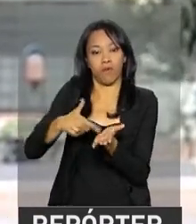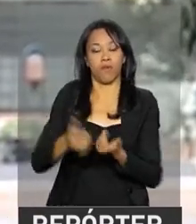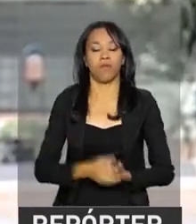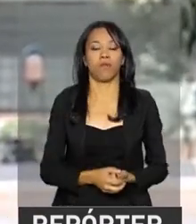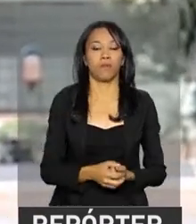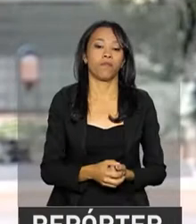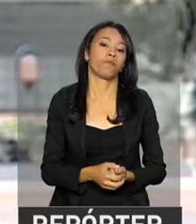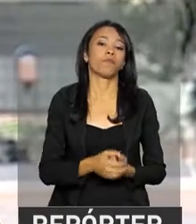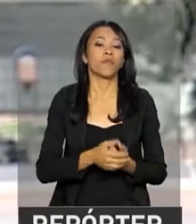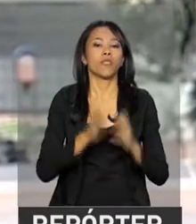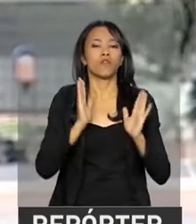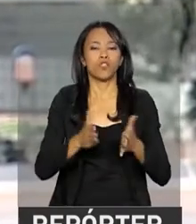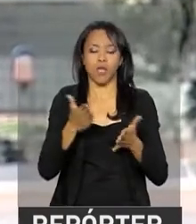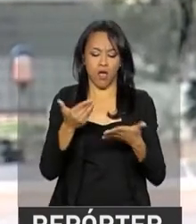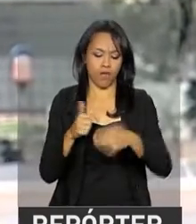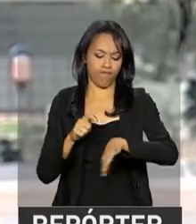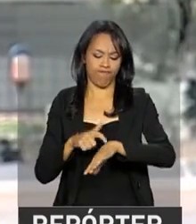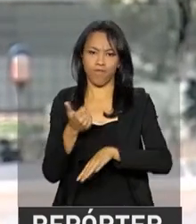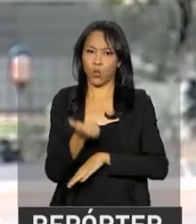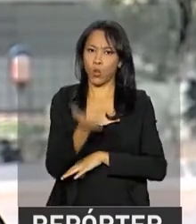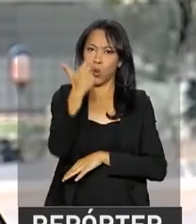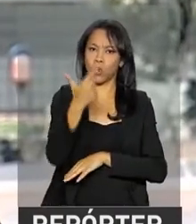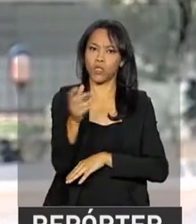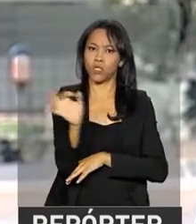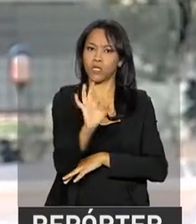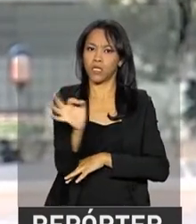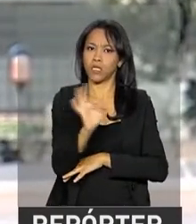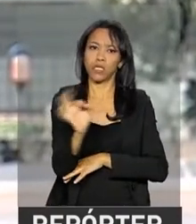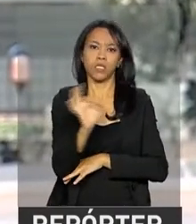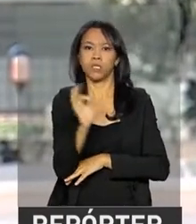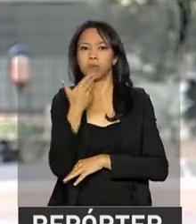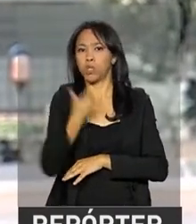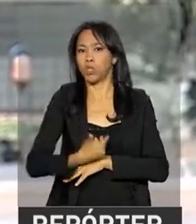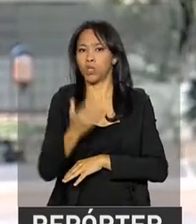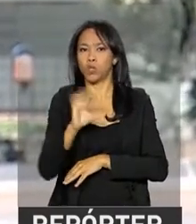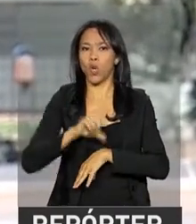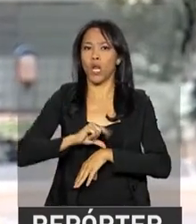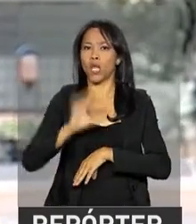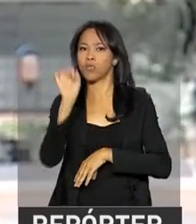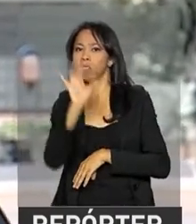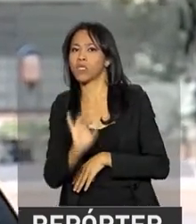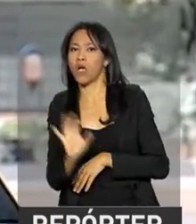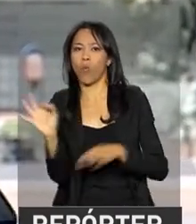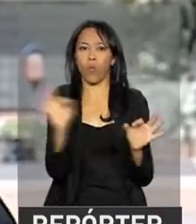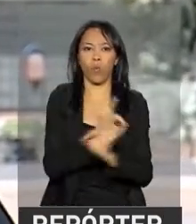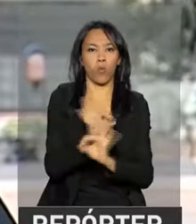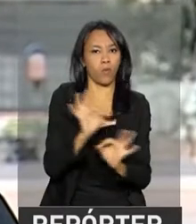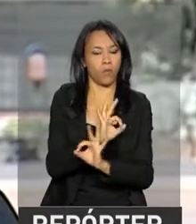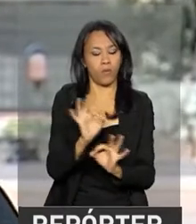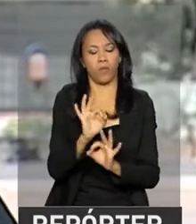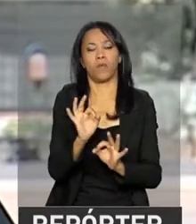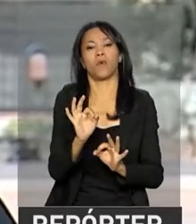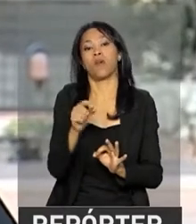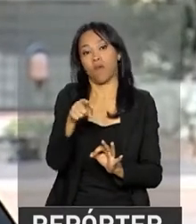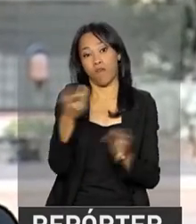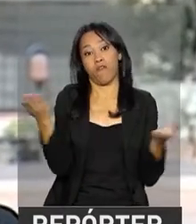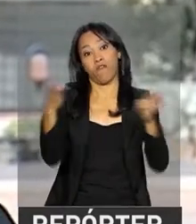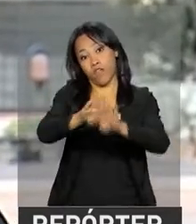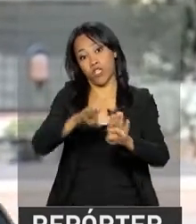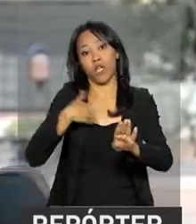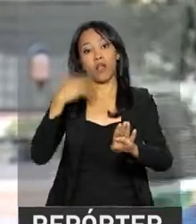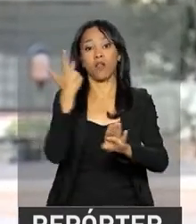já dia nada de prazo especial nada de horário especial nas agências as agências vão fechar